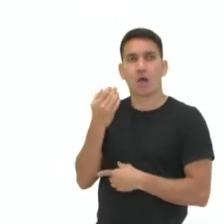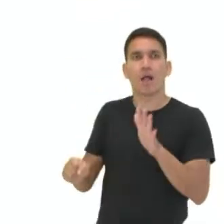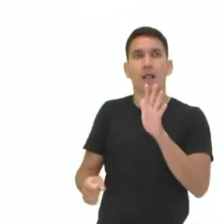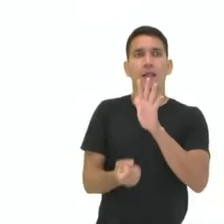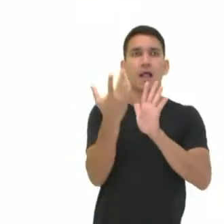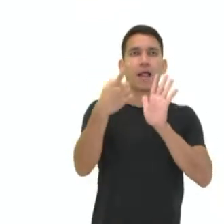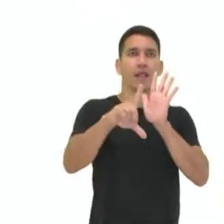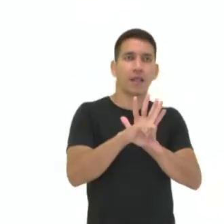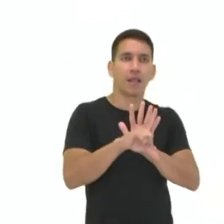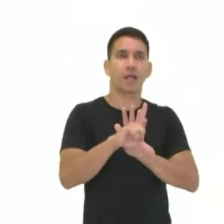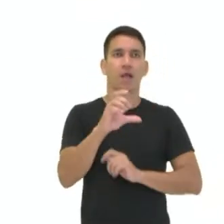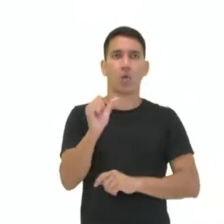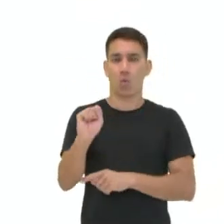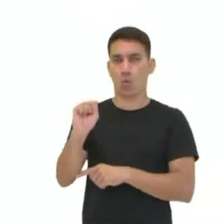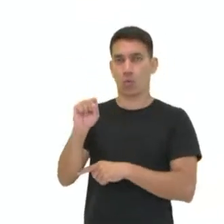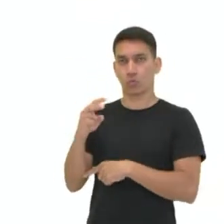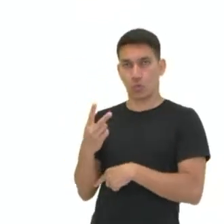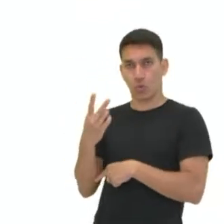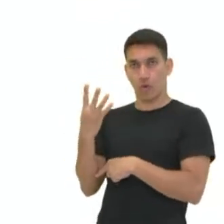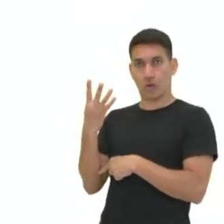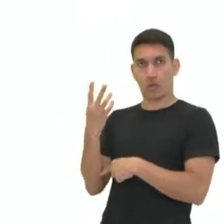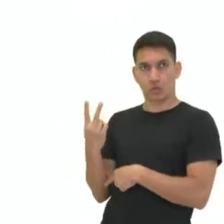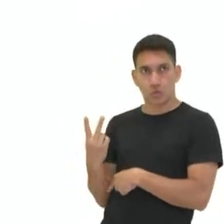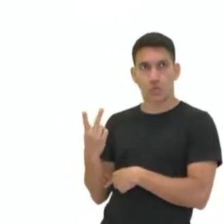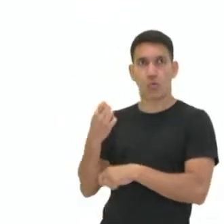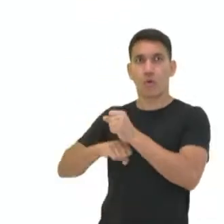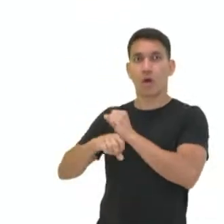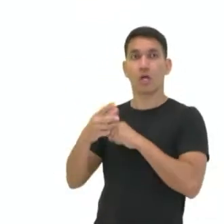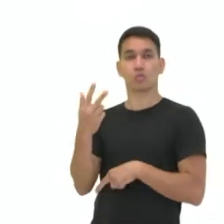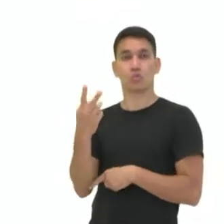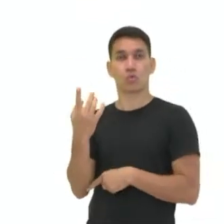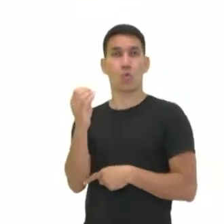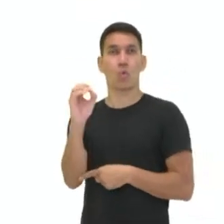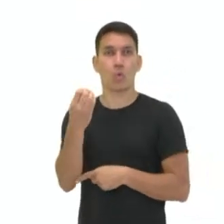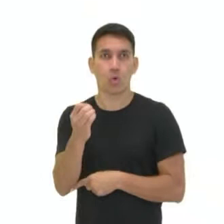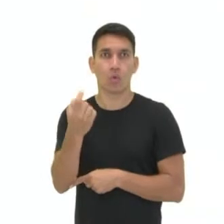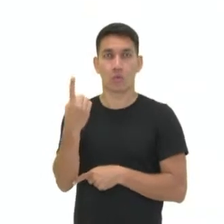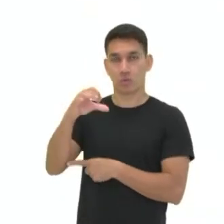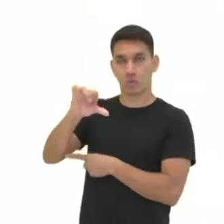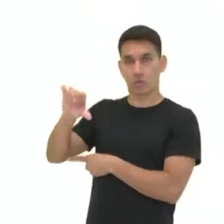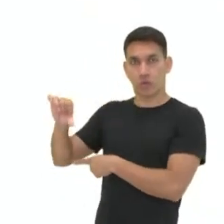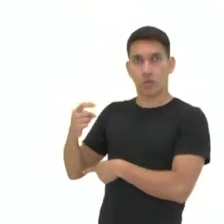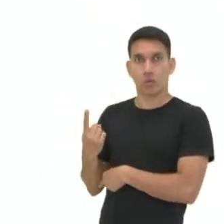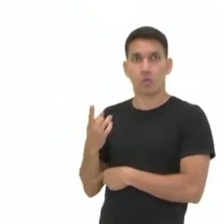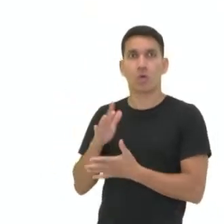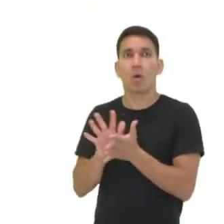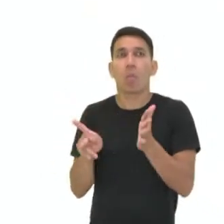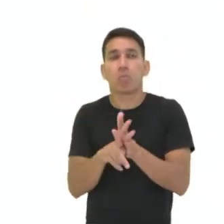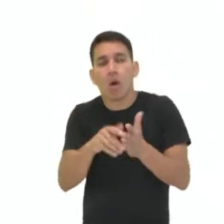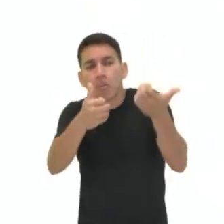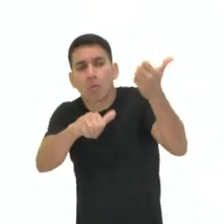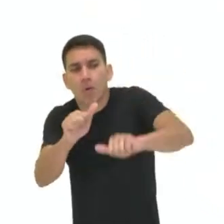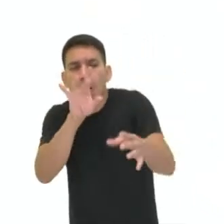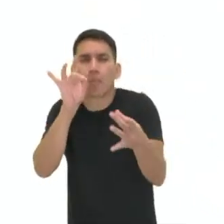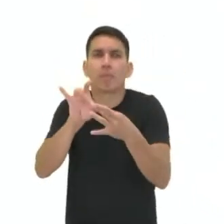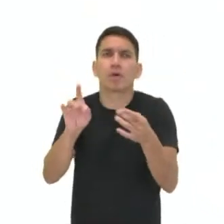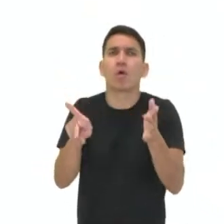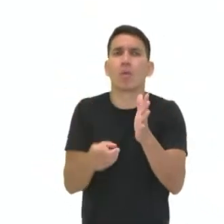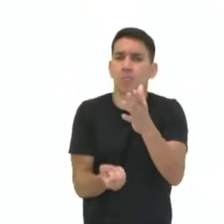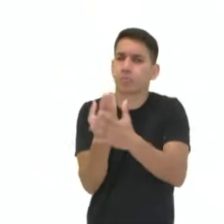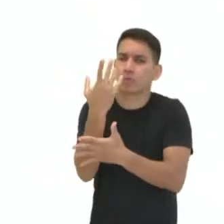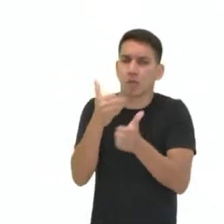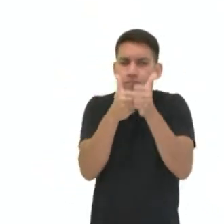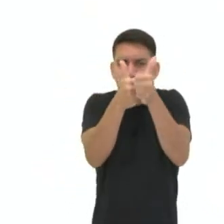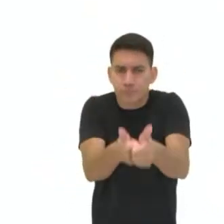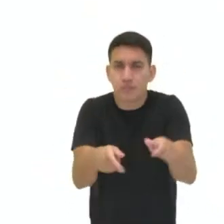12 de outubro de 91. Possui especificamente a competência de elaborar as normas gerais da Política Nacional de